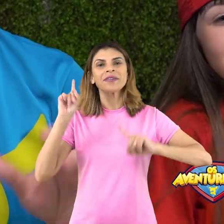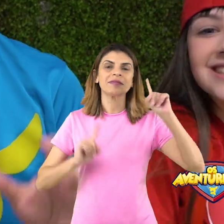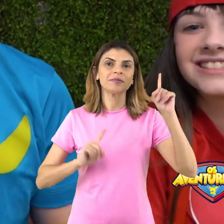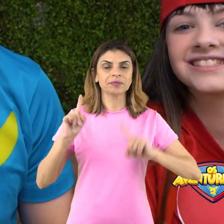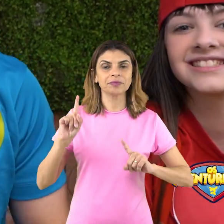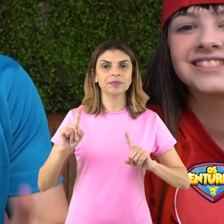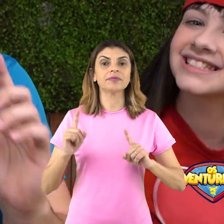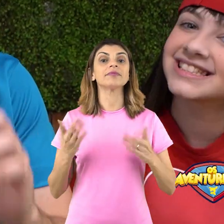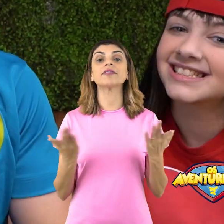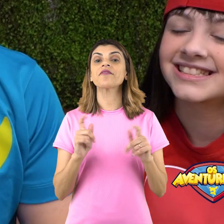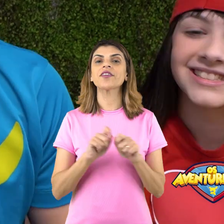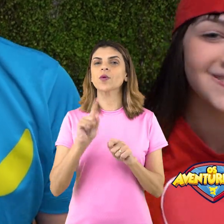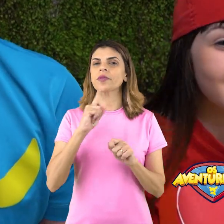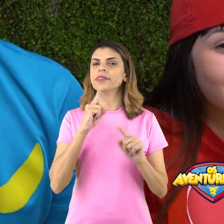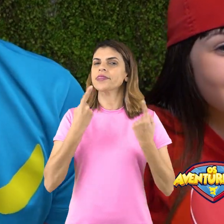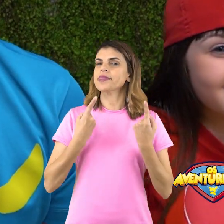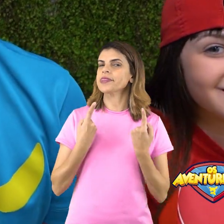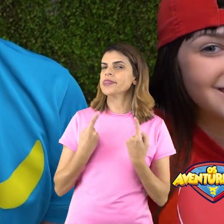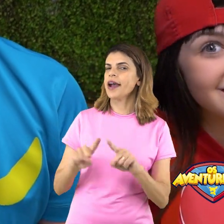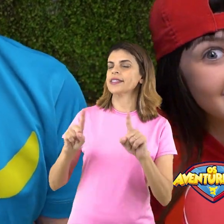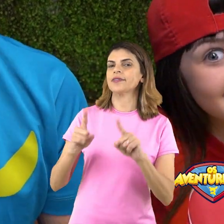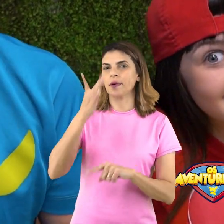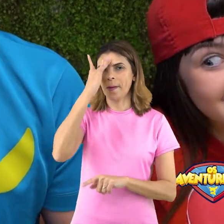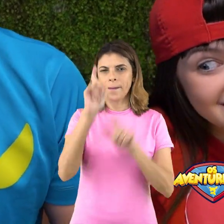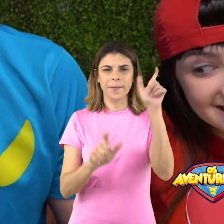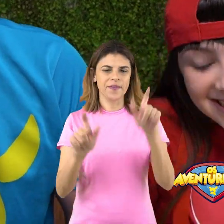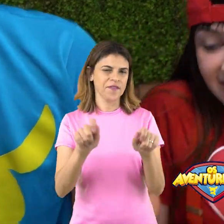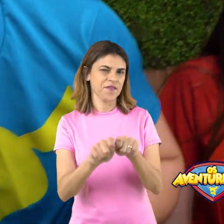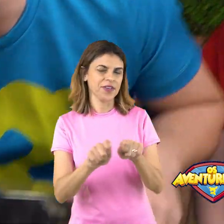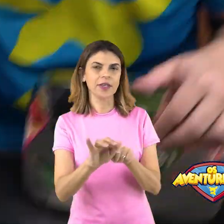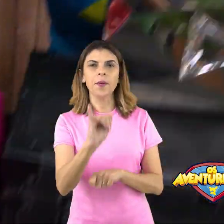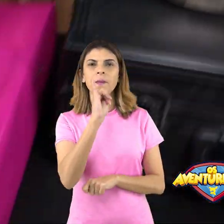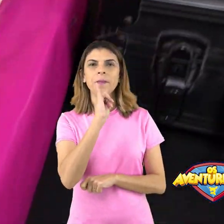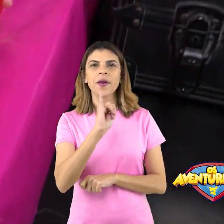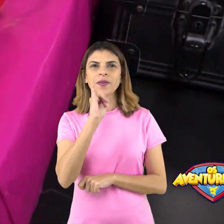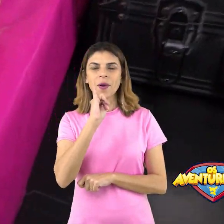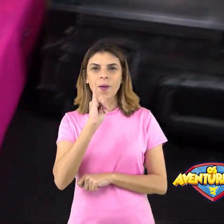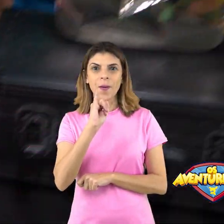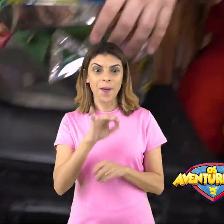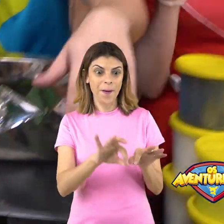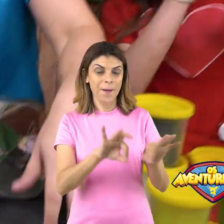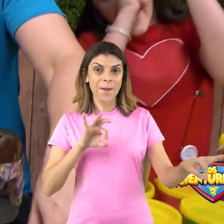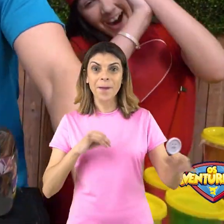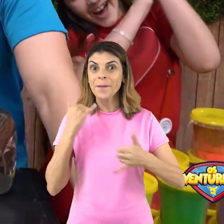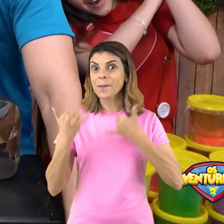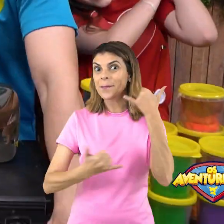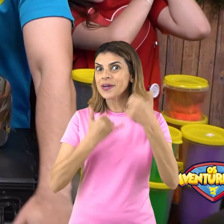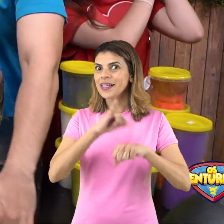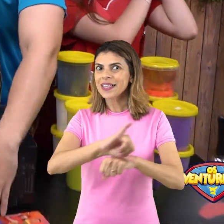Basicamente, a gente vai fazer alguns desafios que os youtubers fazem, como por exemplo, abrir brinquedo!